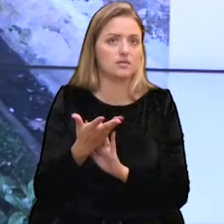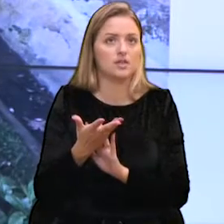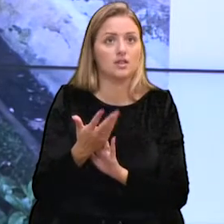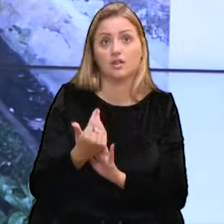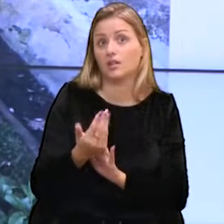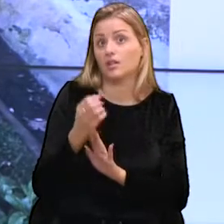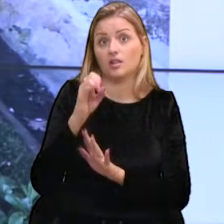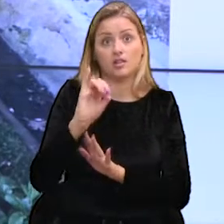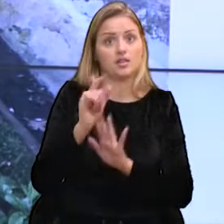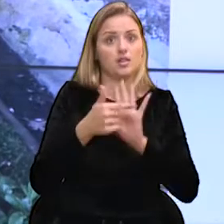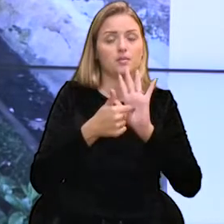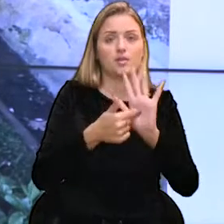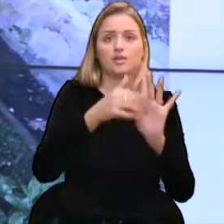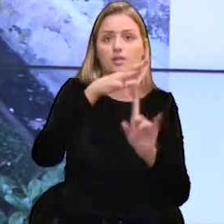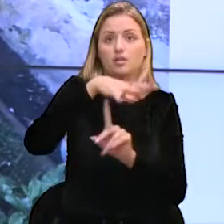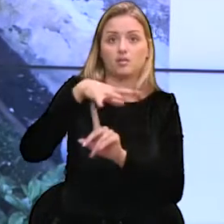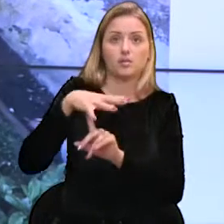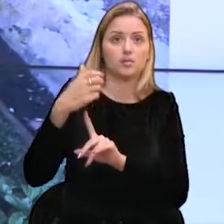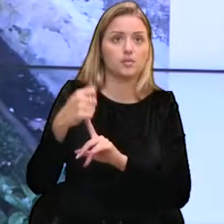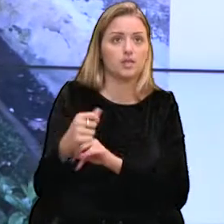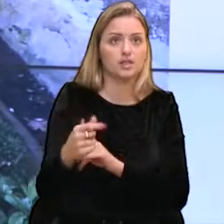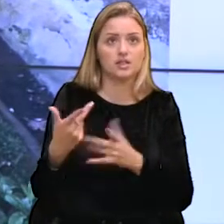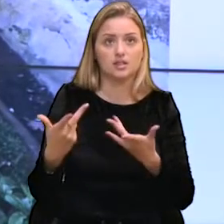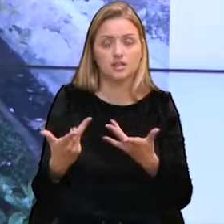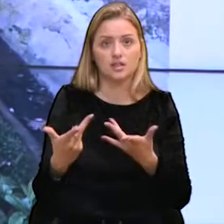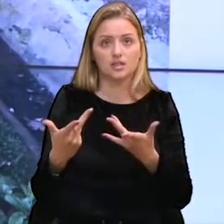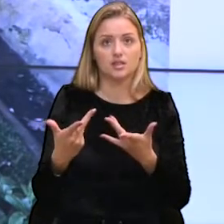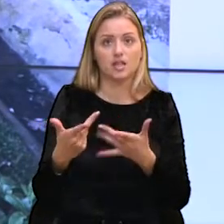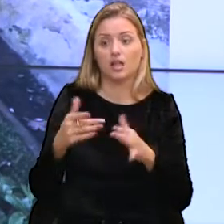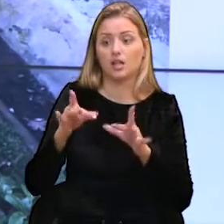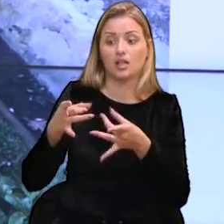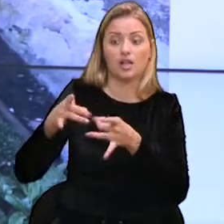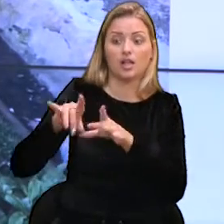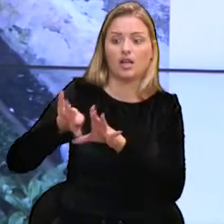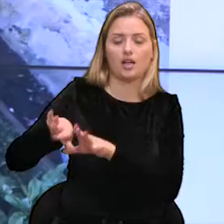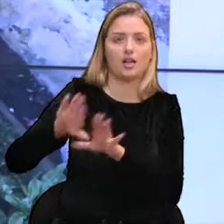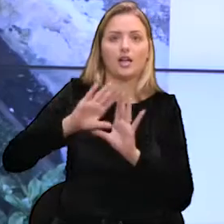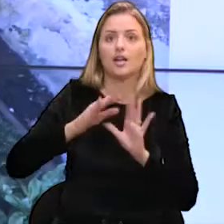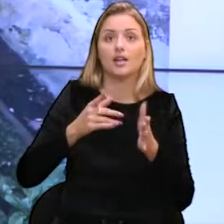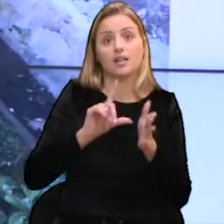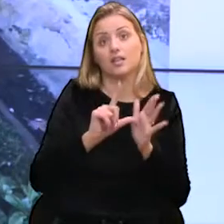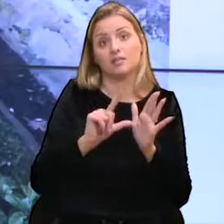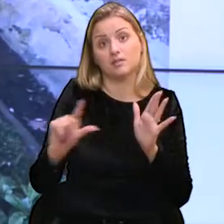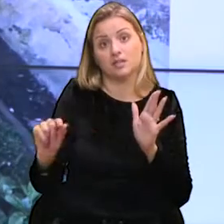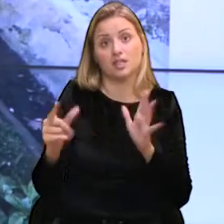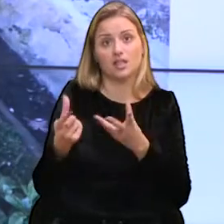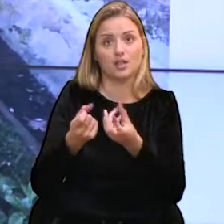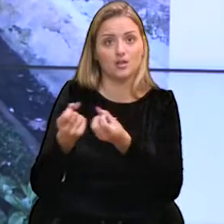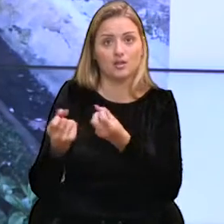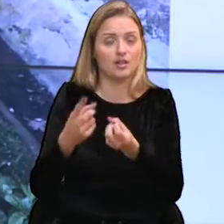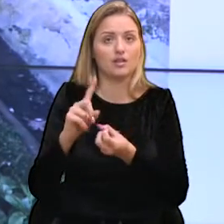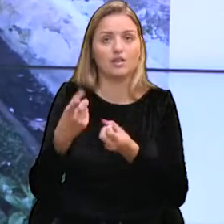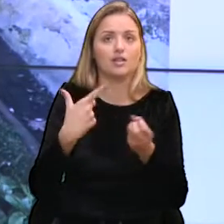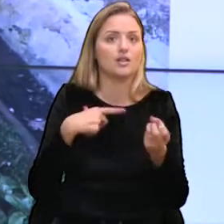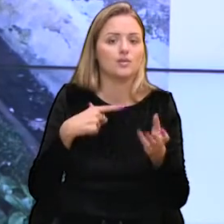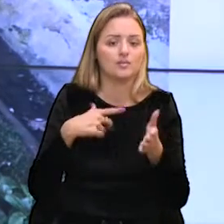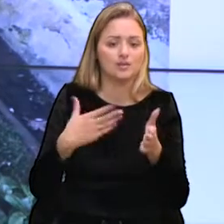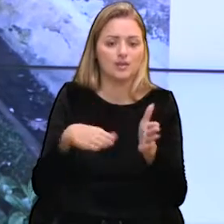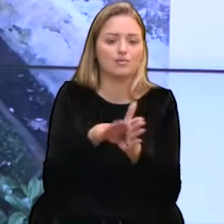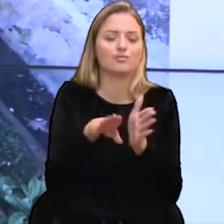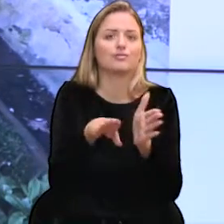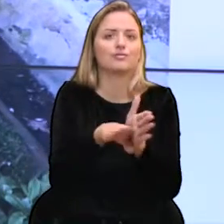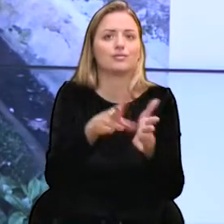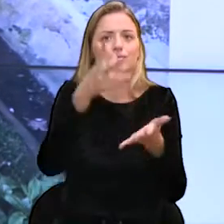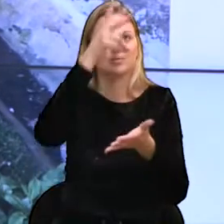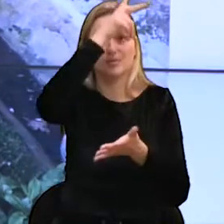Se eles estavam expondo, eles têm que deixar as suas coisas, pegar o seu carro e tirarem desse local. E não ali virar um estacionamento